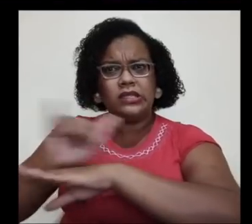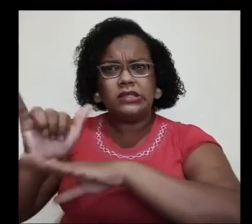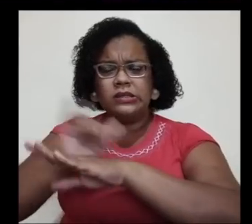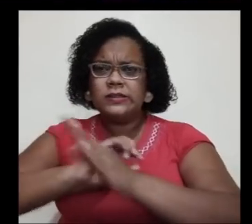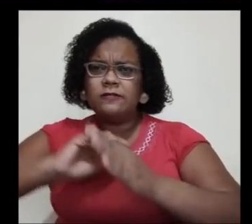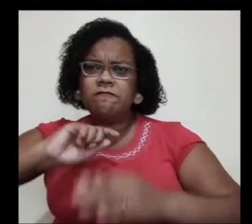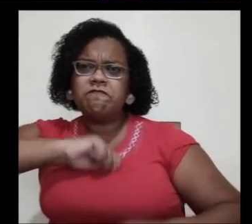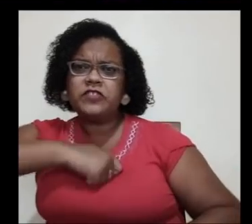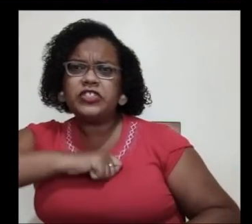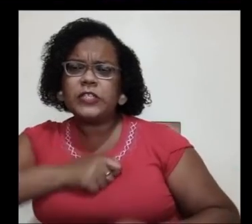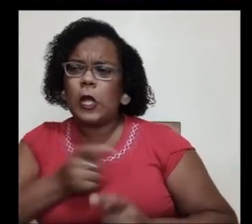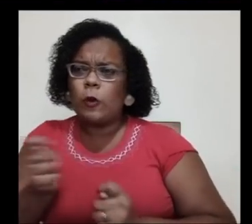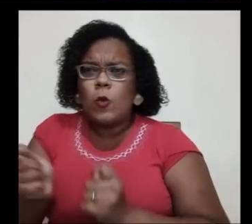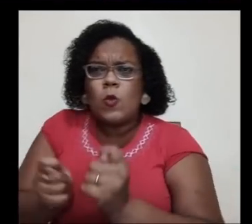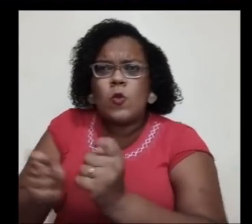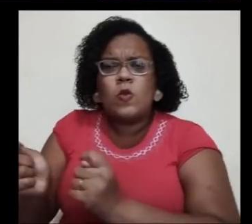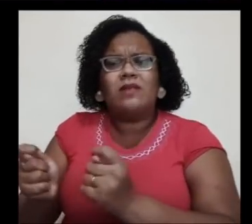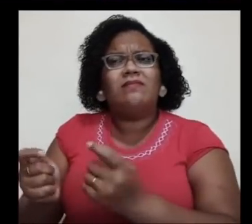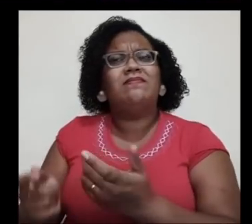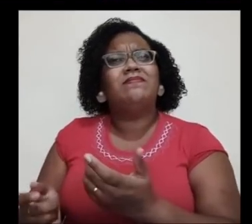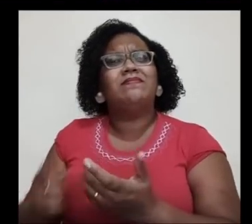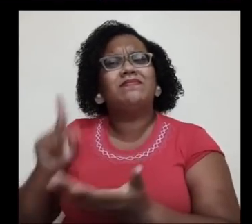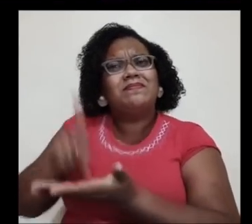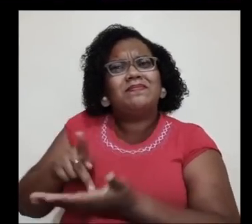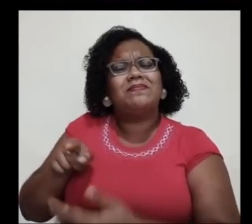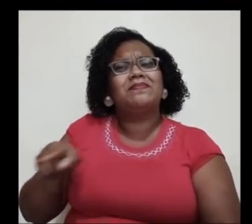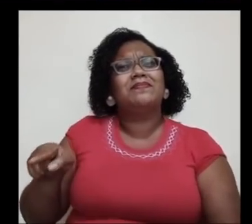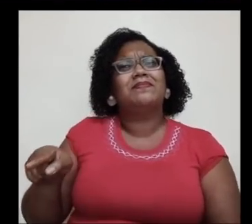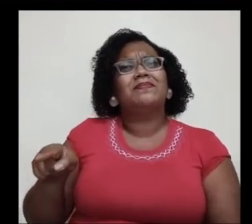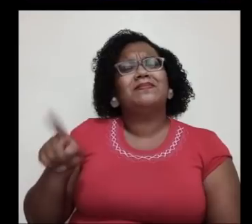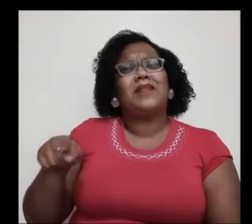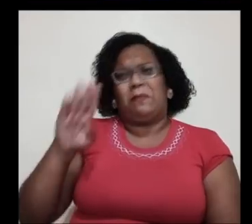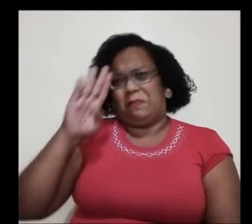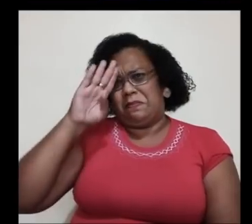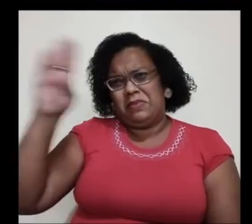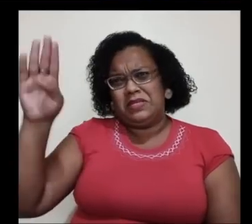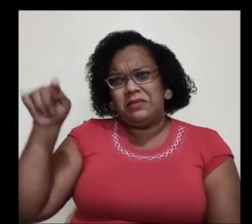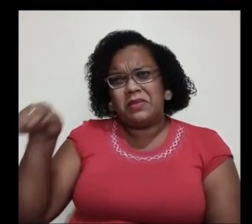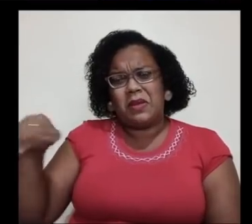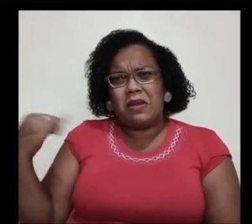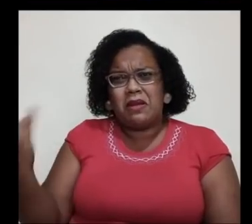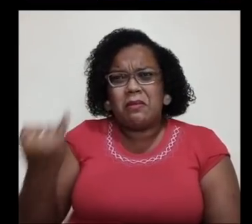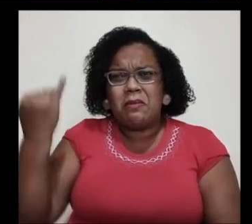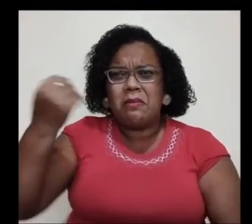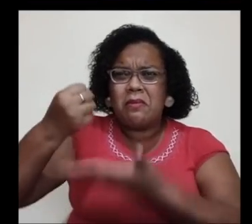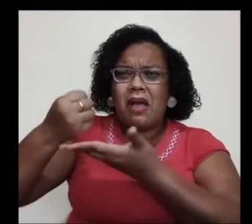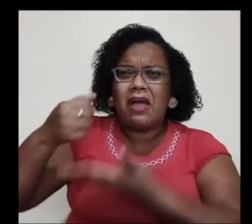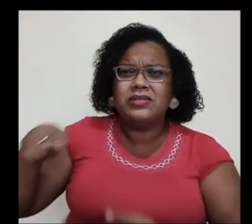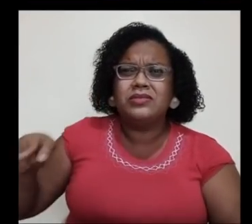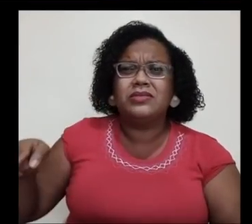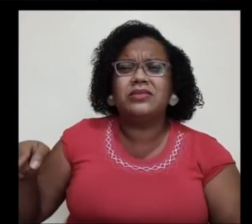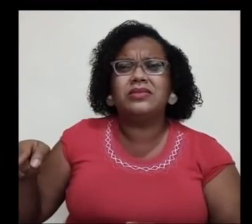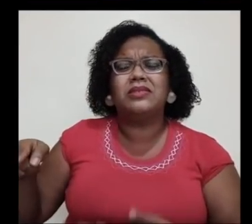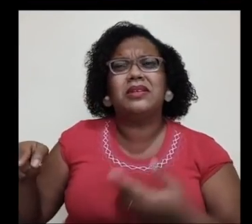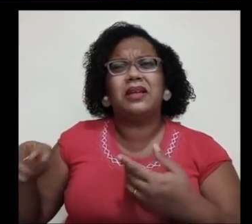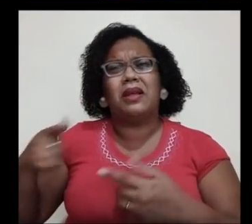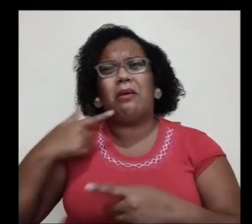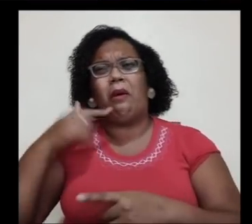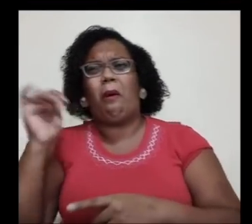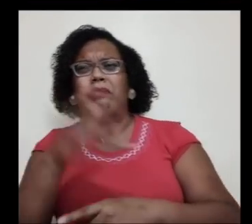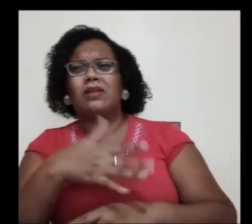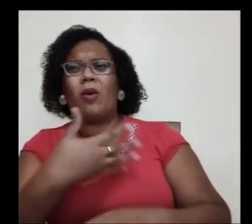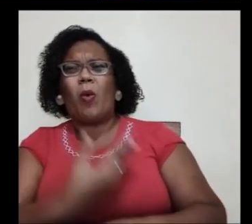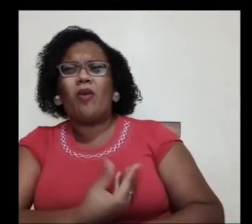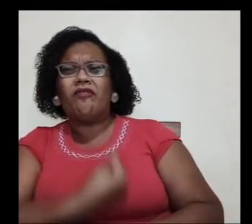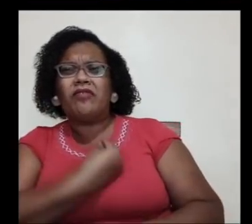fiscais como um fator predominante, essencial, e a desconsideração da qualidade de